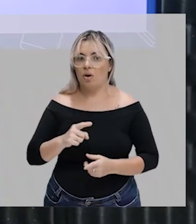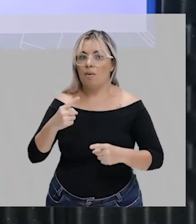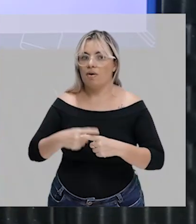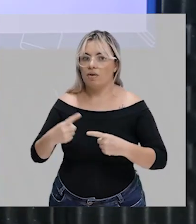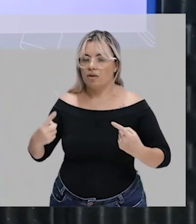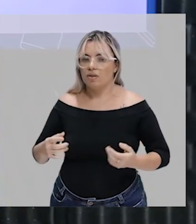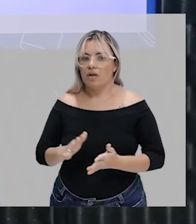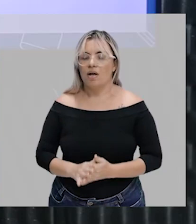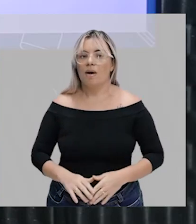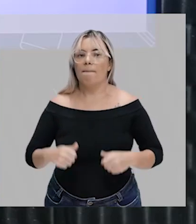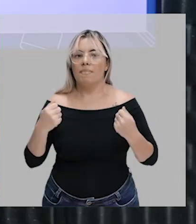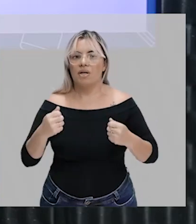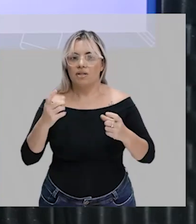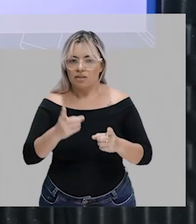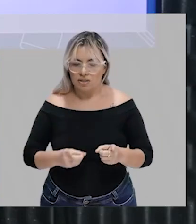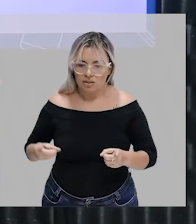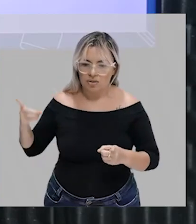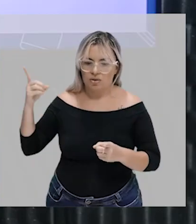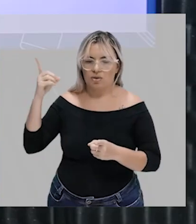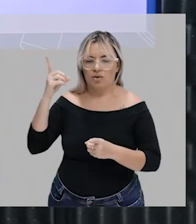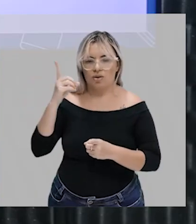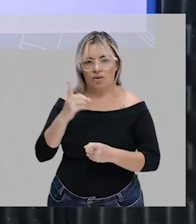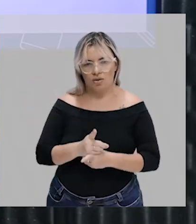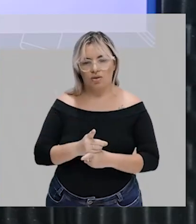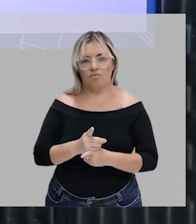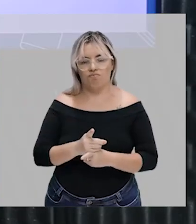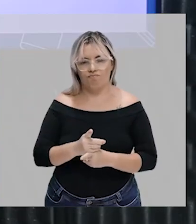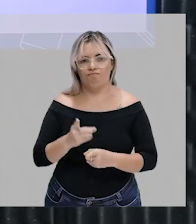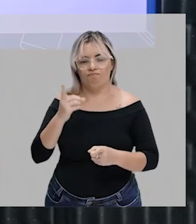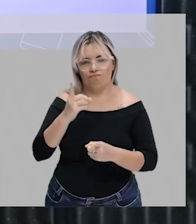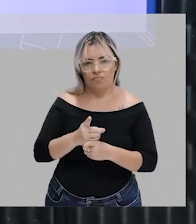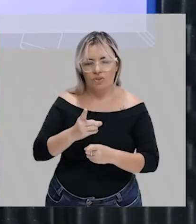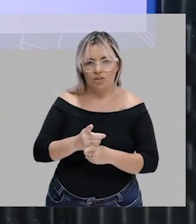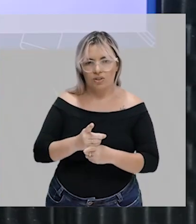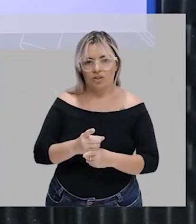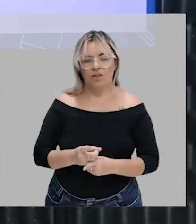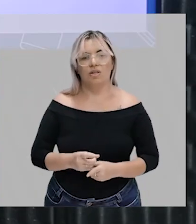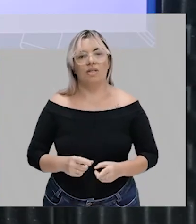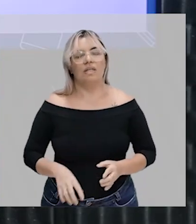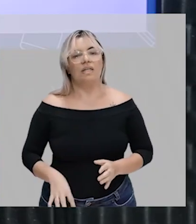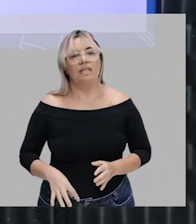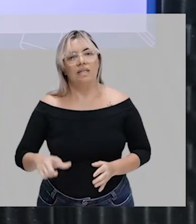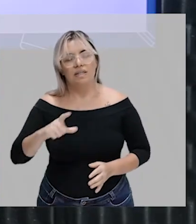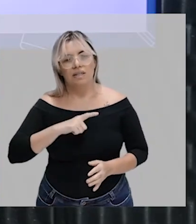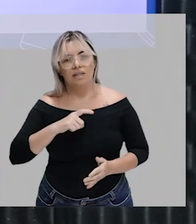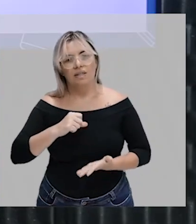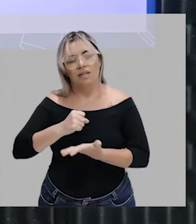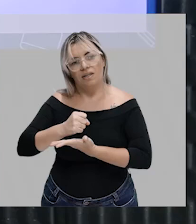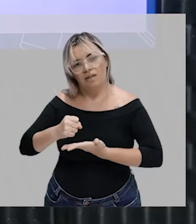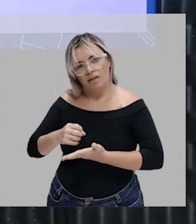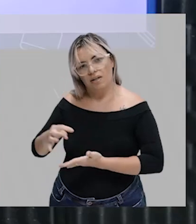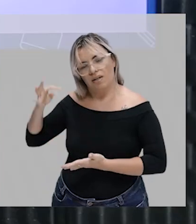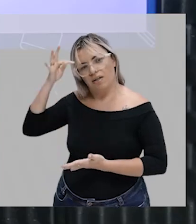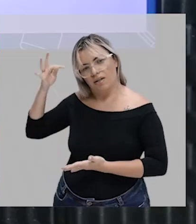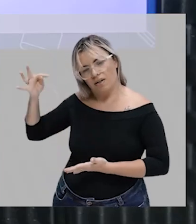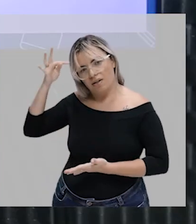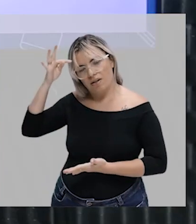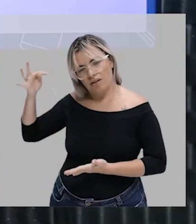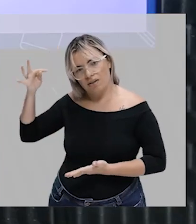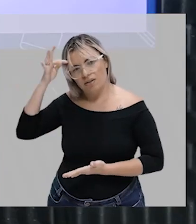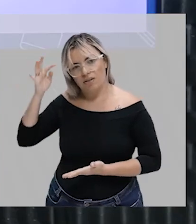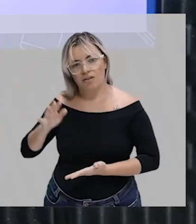encontrar. Eu entendi desse jeito, diferente do professor, mas lá dentro do texto tem que ter embasamento teórico para sustentar a